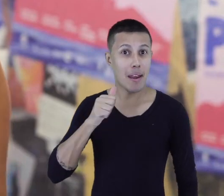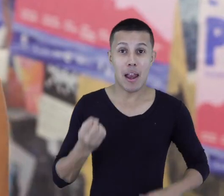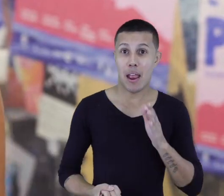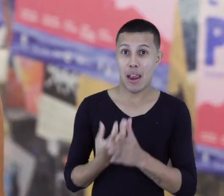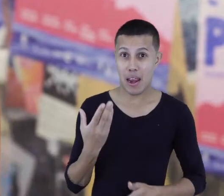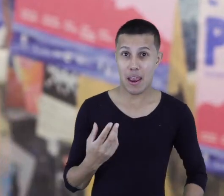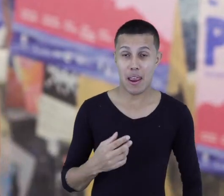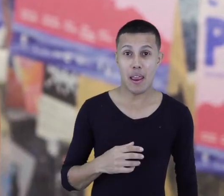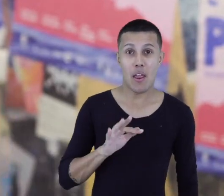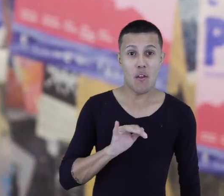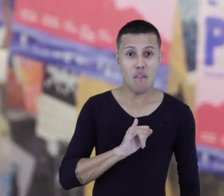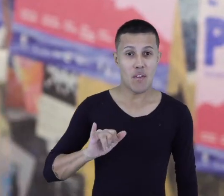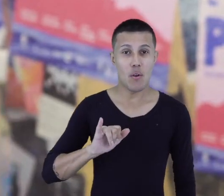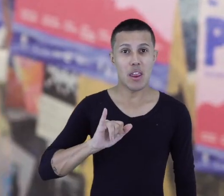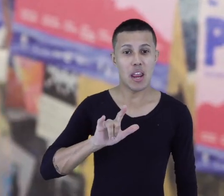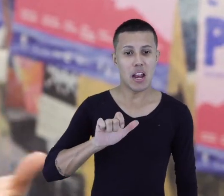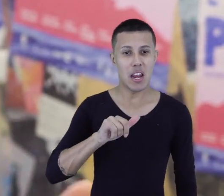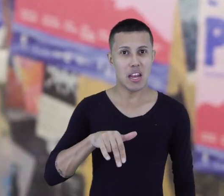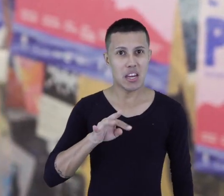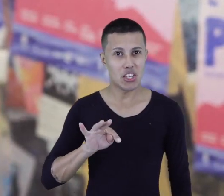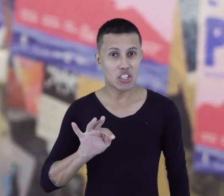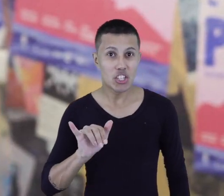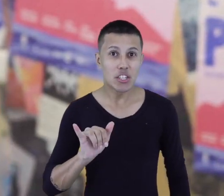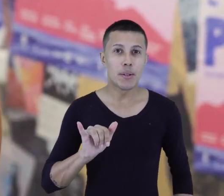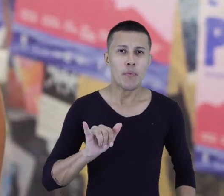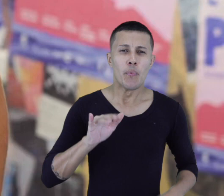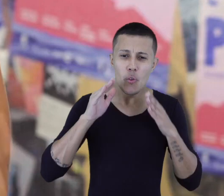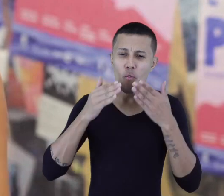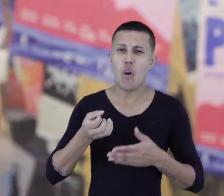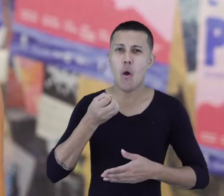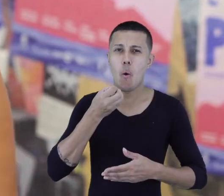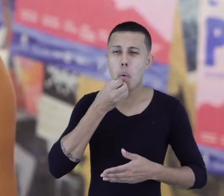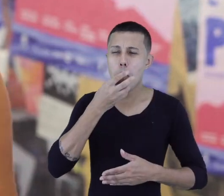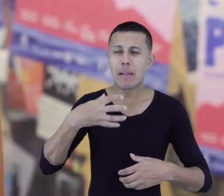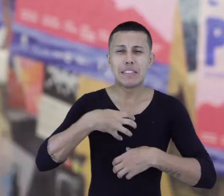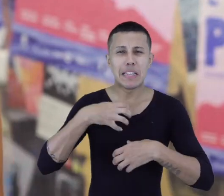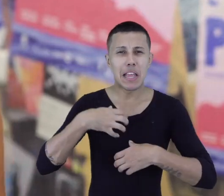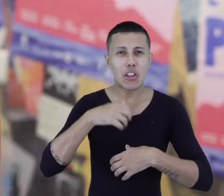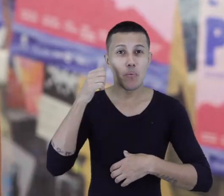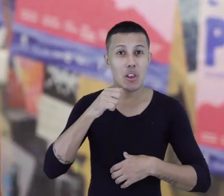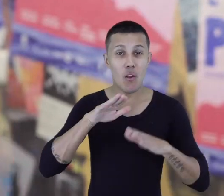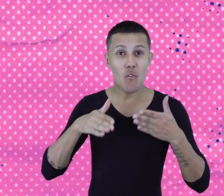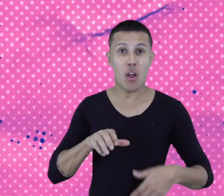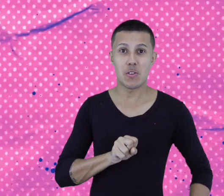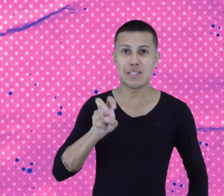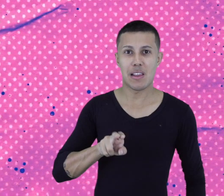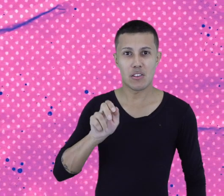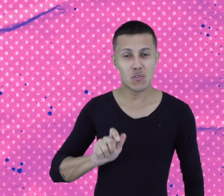fundadora da Phil e Lilith, uma startup focada no bem-estar íntimo feminino dentro do conceito Sexual Wellness.